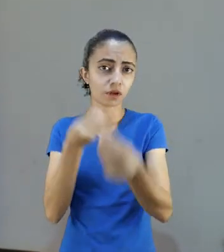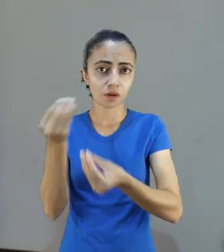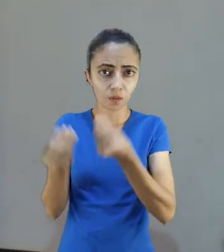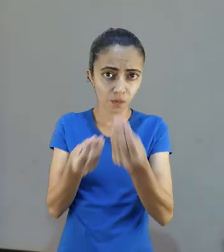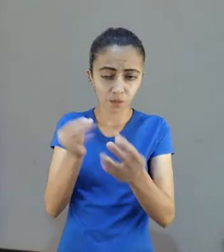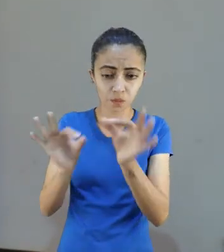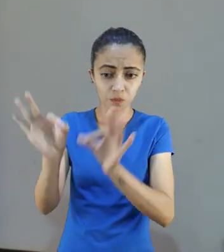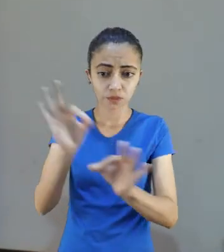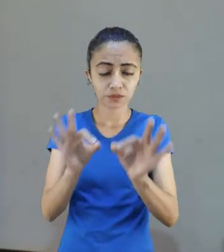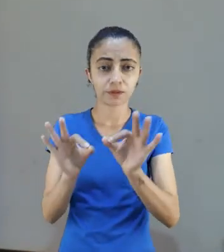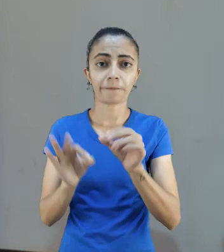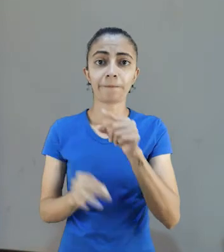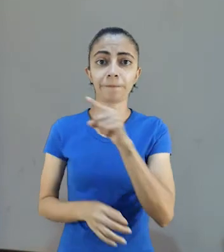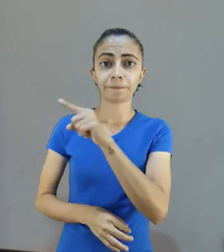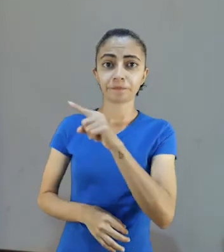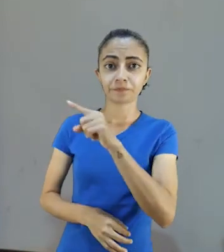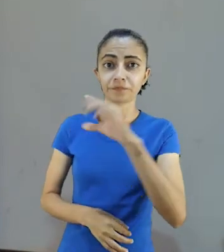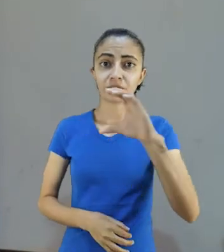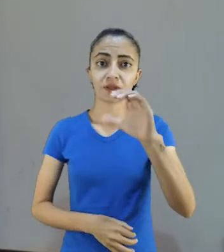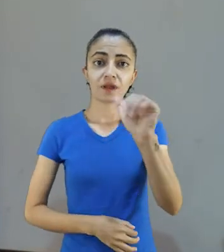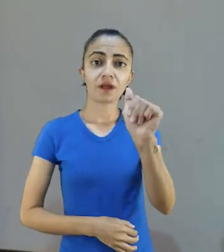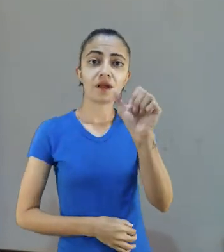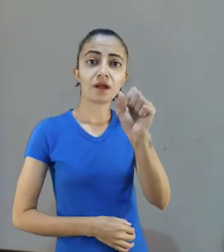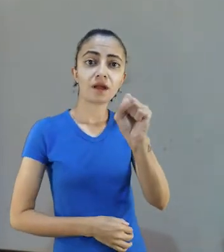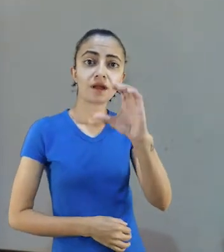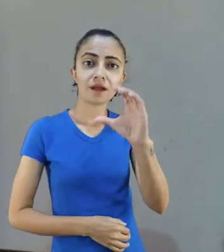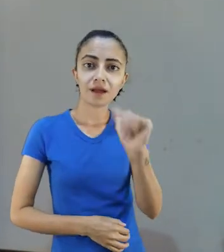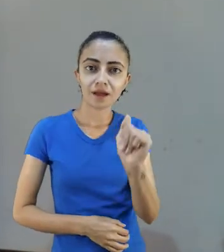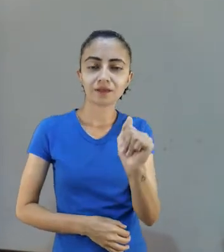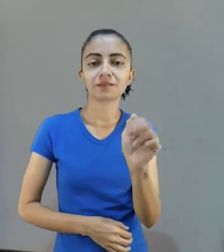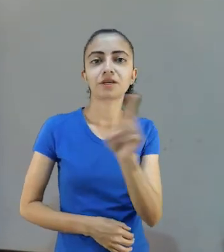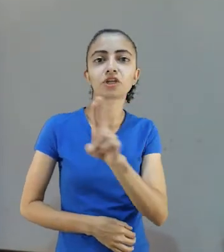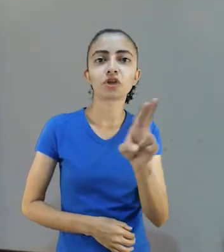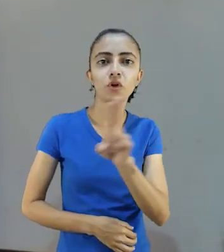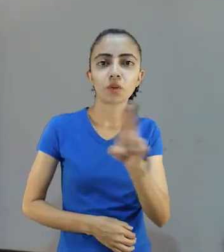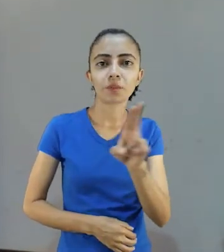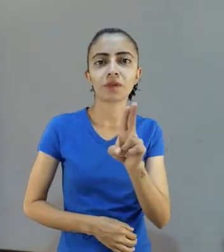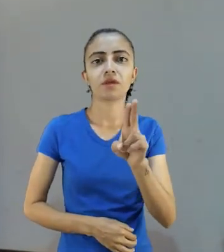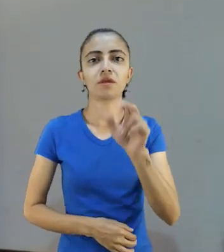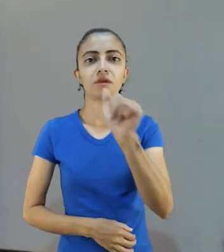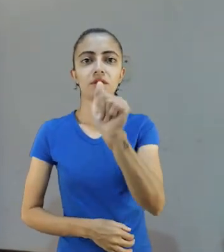Essa casquinha a gente chama ela de asa de barata. Eu não sei por que, mas chama.